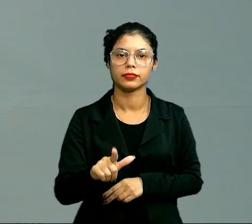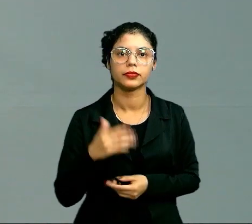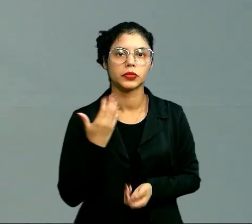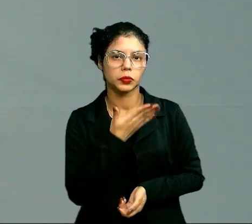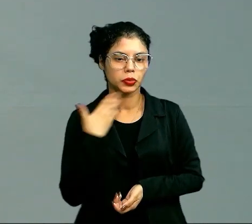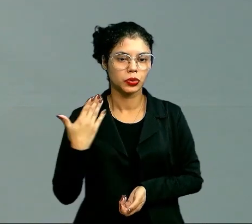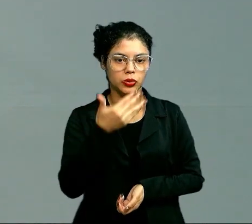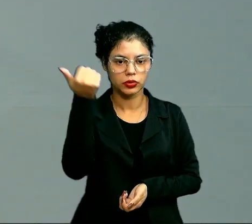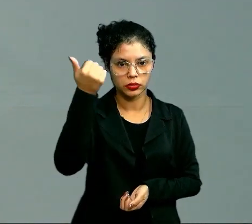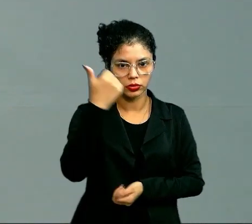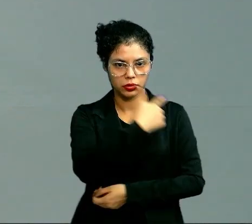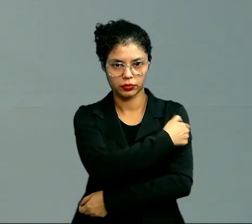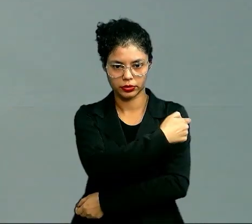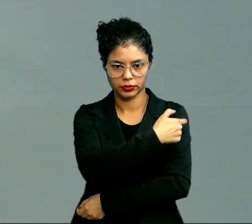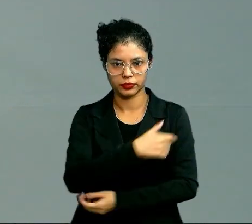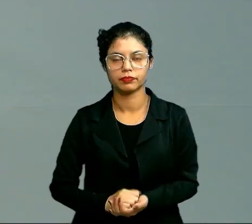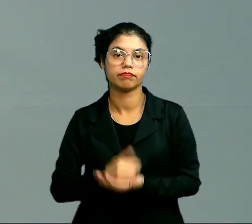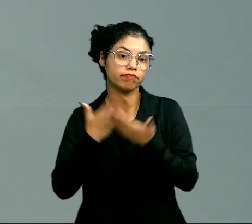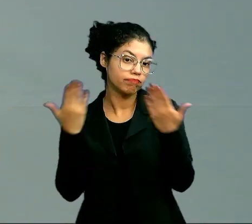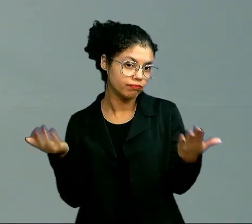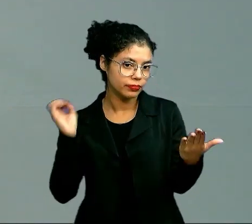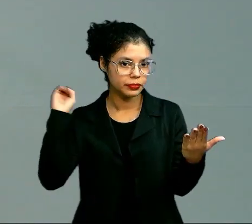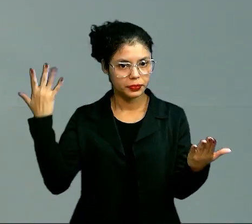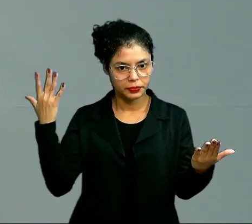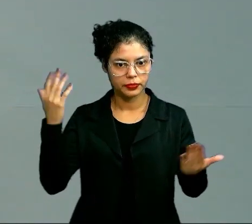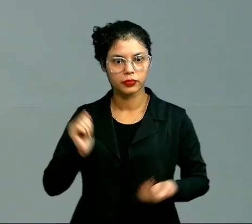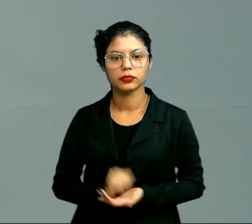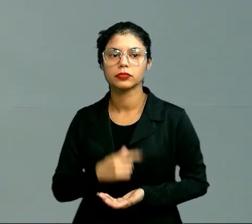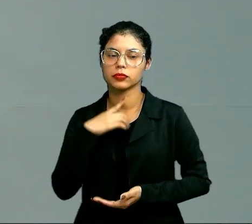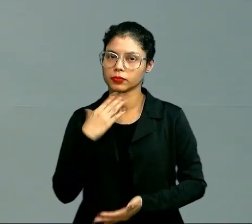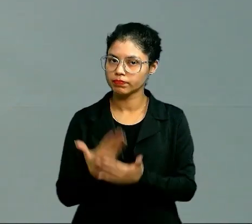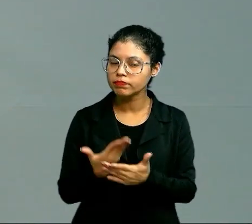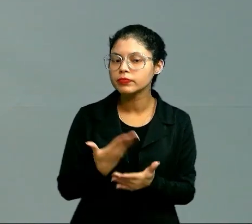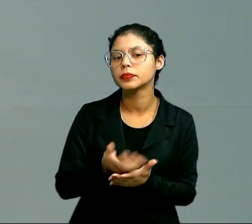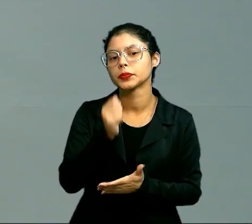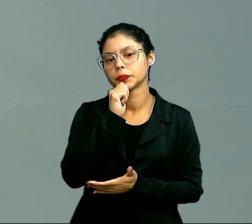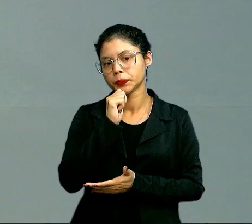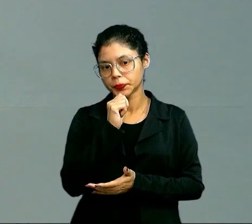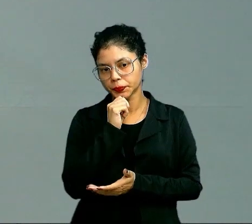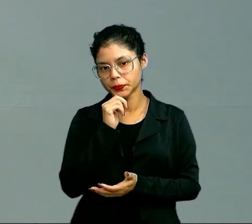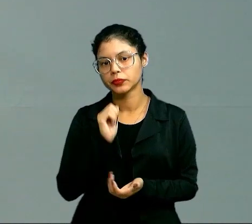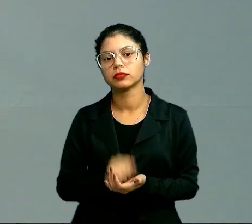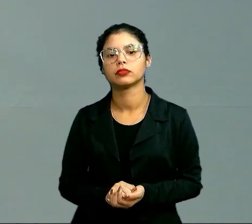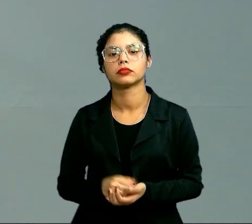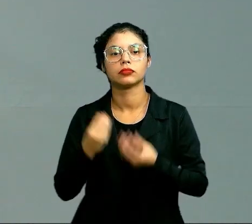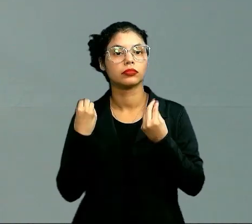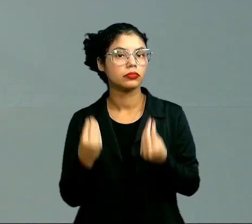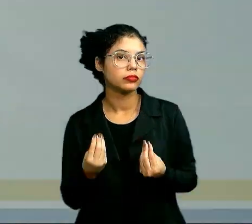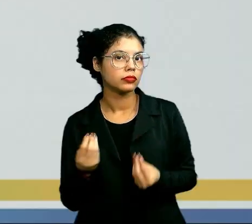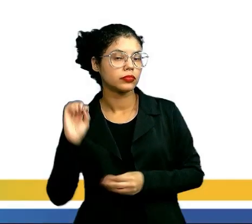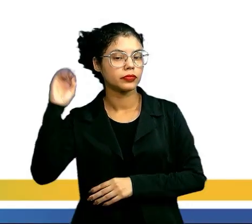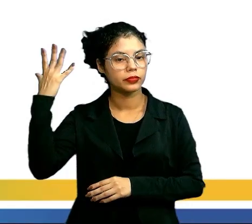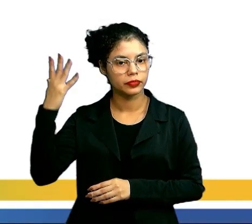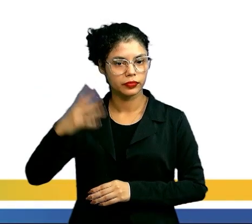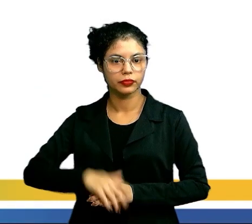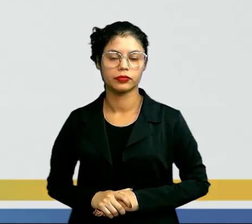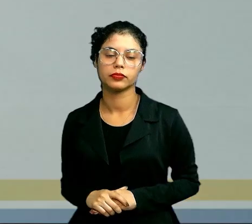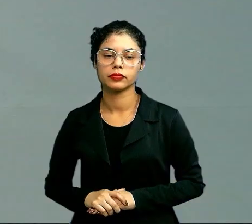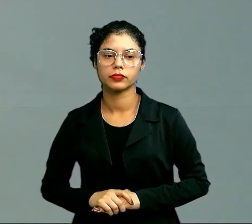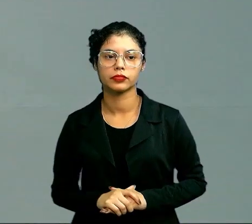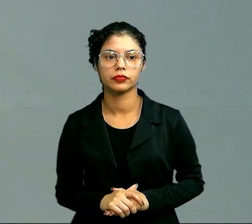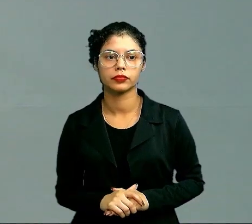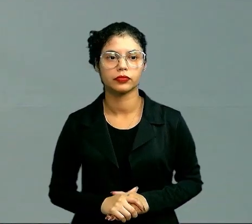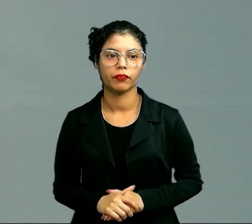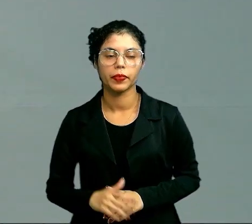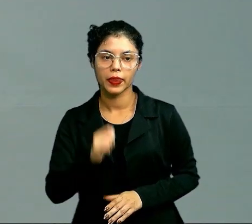uma eficácia nessa vacina, infelizmente, né? Mas estão estudando ainda, né, para que tudo ocorra. Mas,